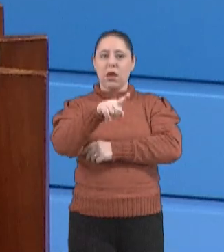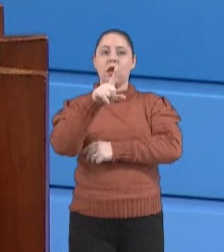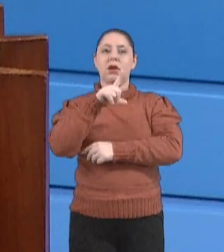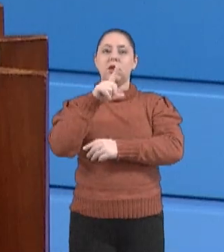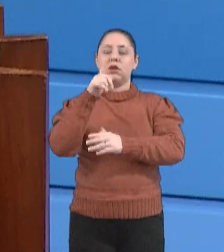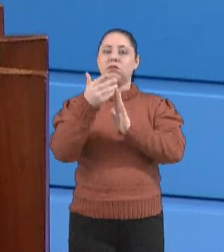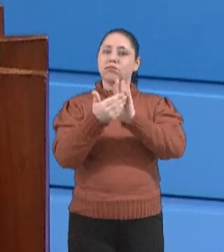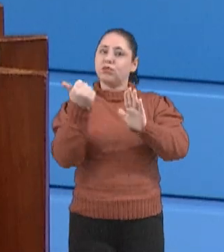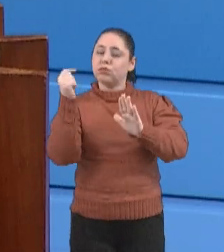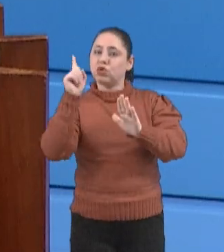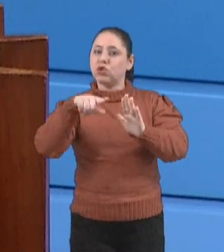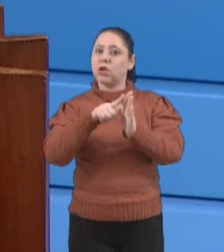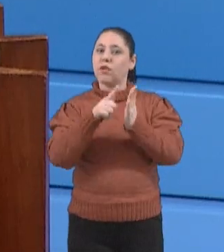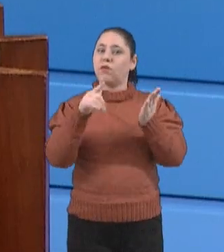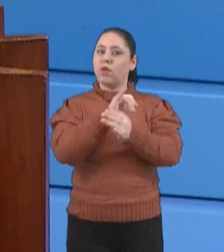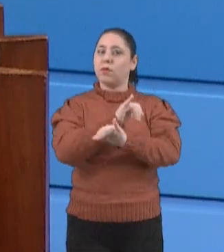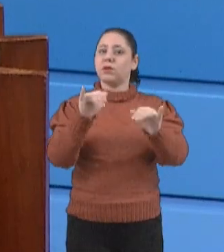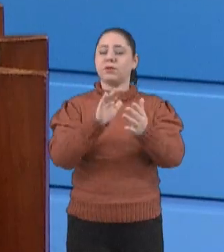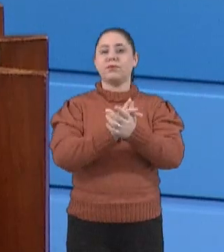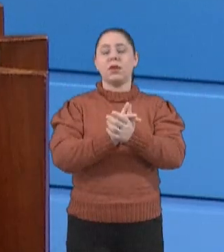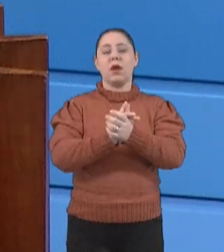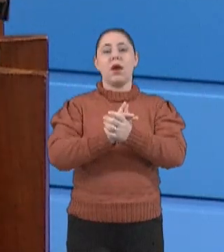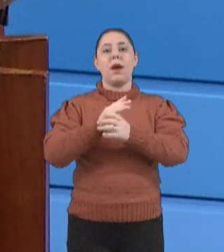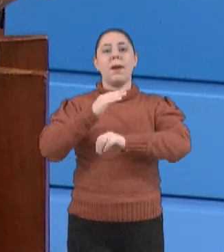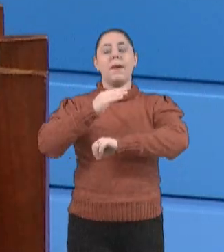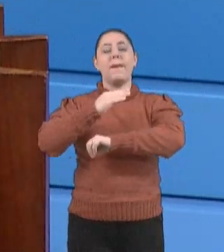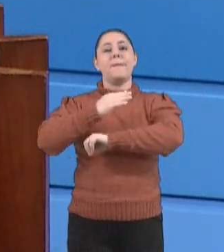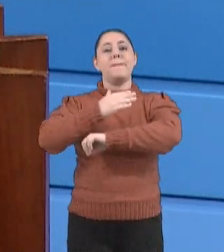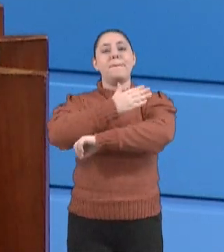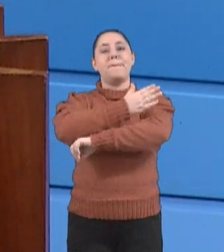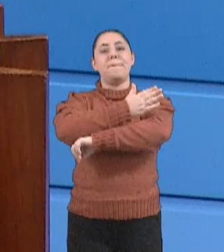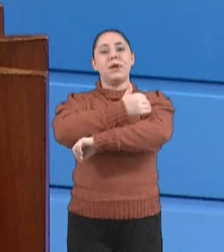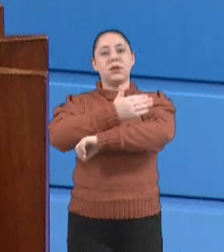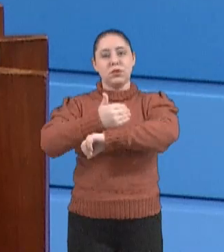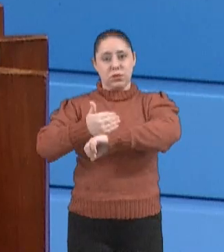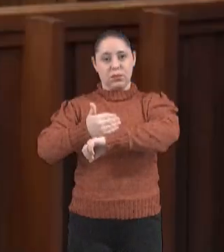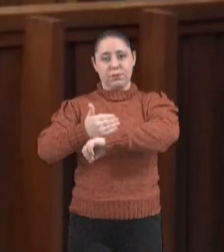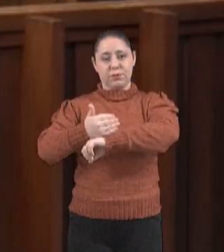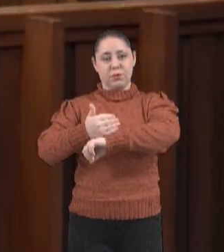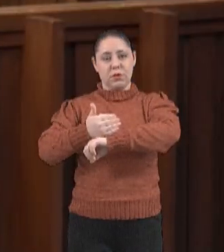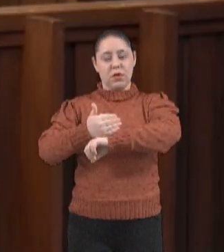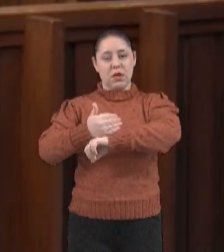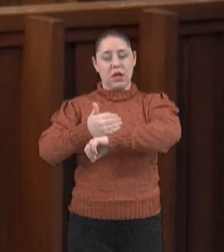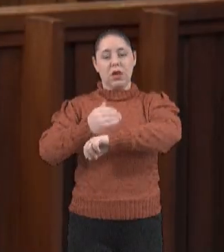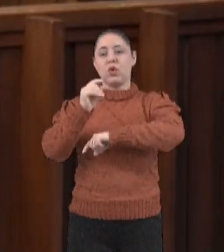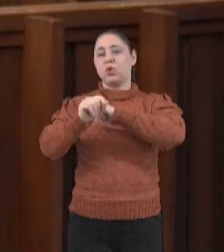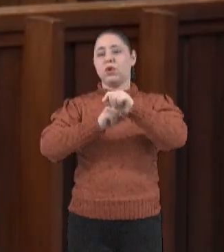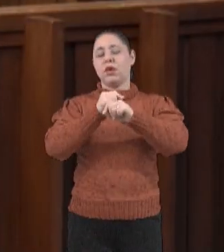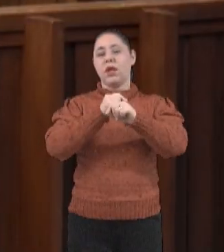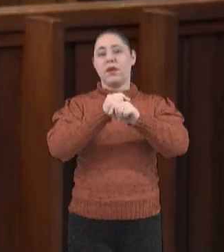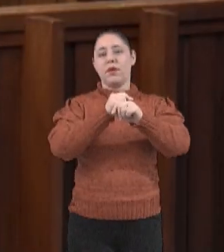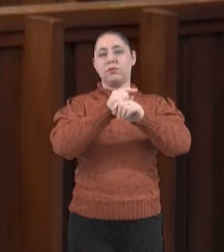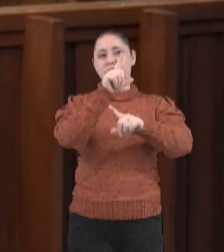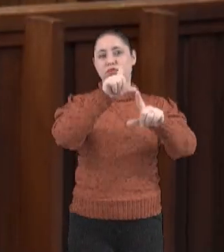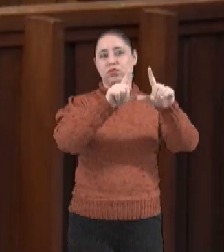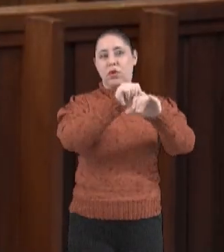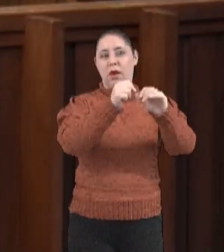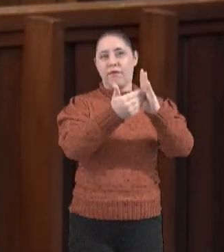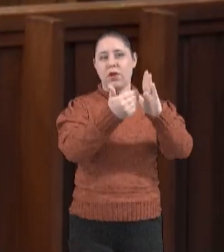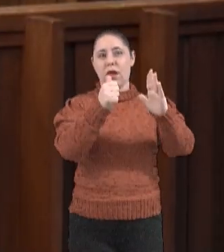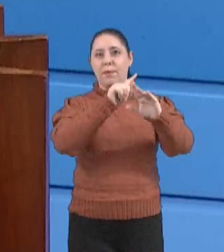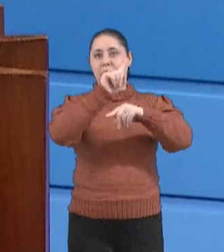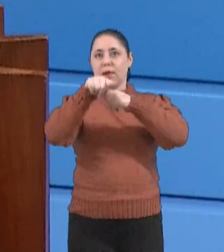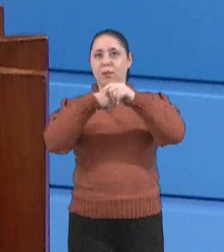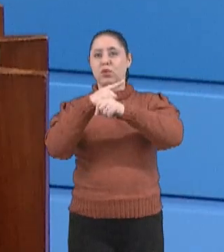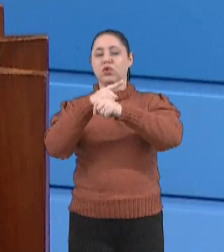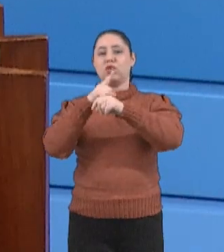tirar a matéria. O de Bataguaçu tirava do ar, mas botava no Instagram. Só 3 horas da tarde, essa eleição